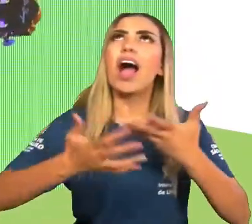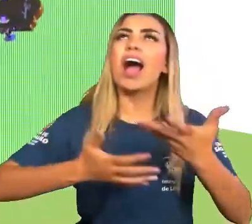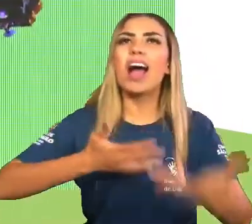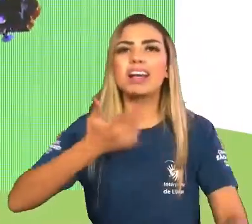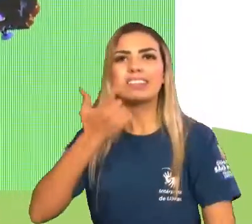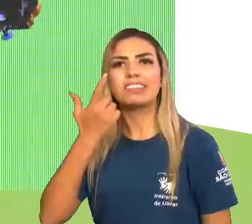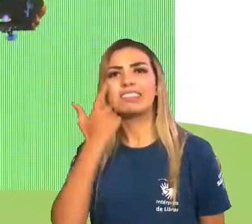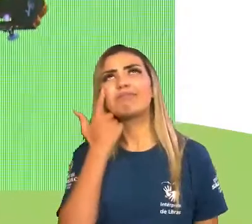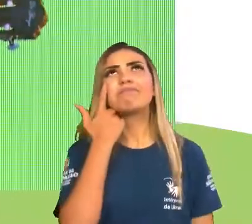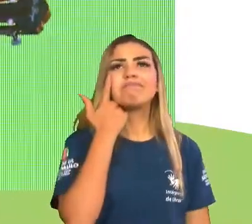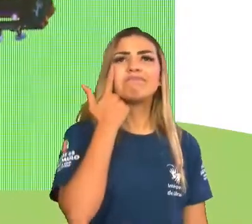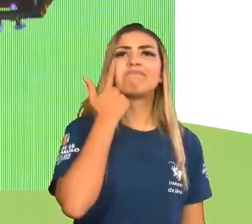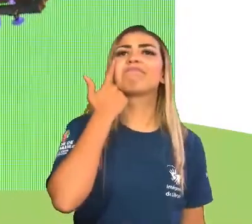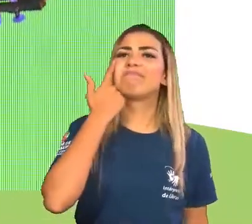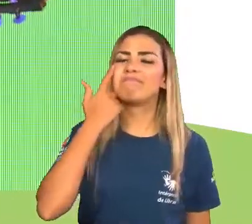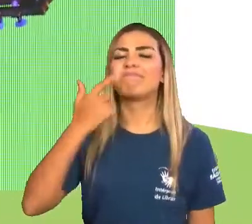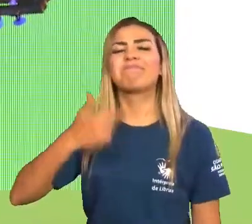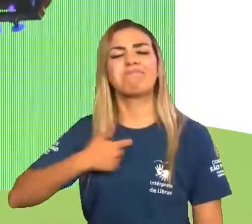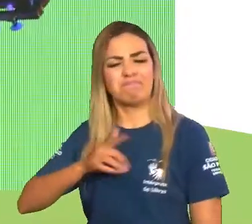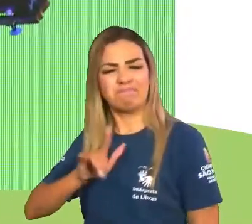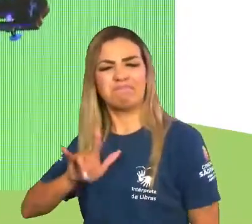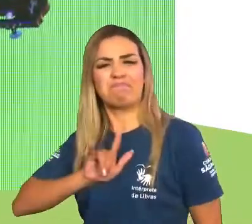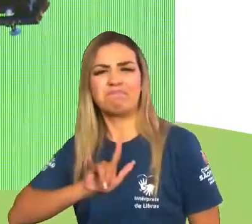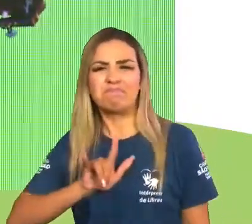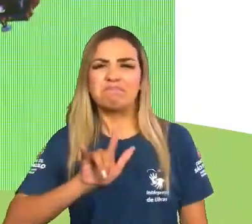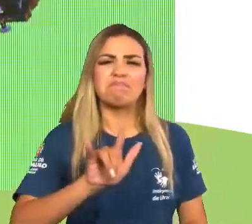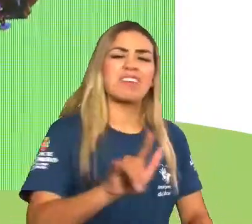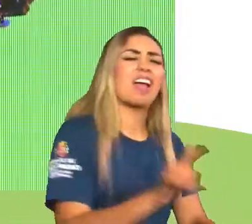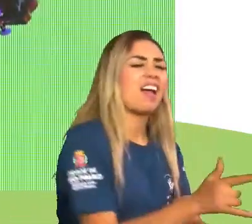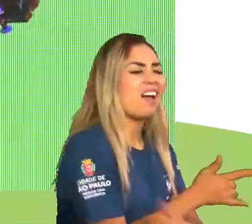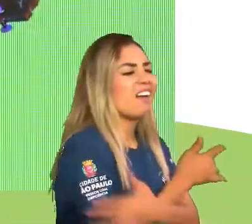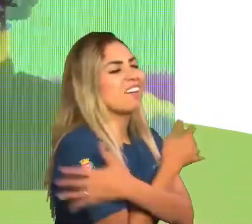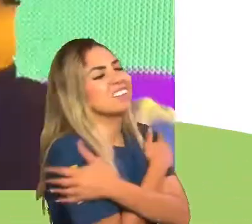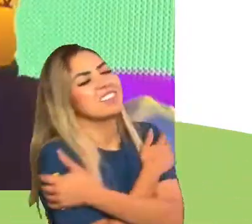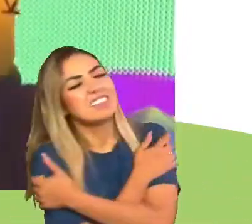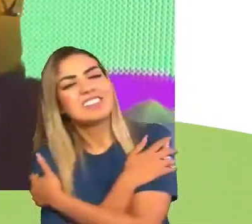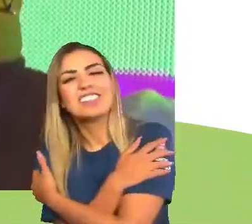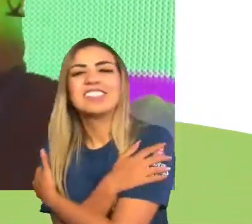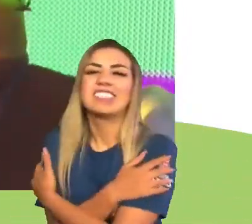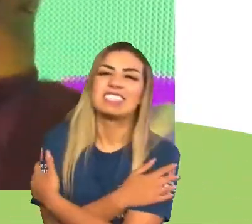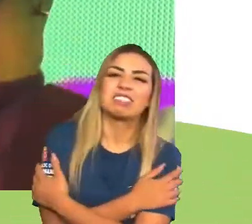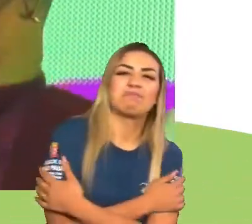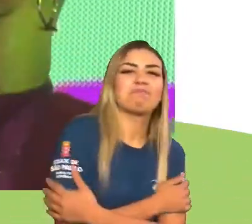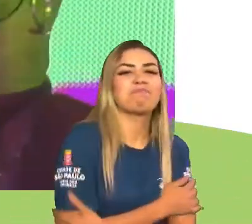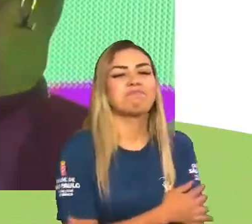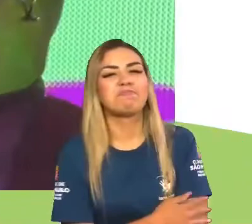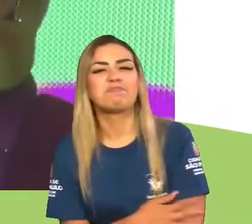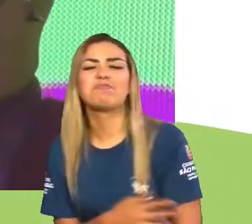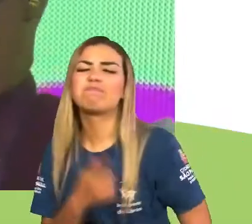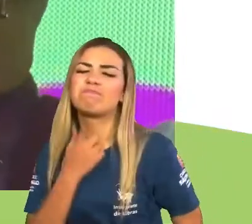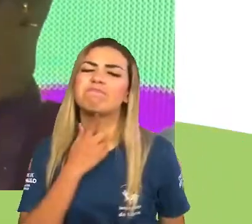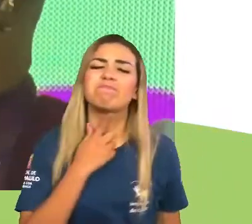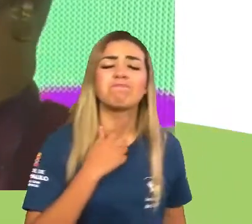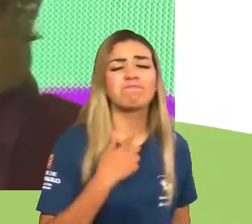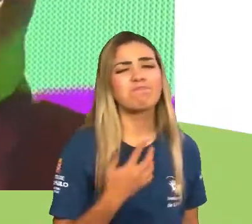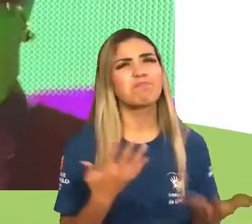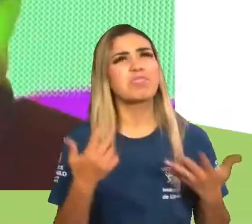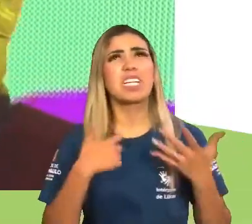Como estou, só quero te abraçar. Se é